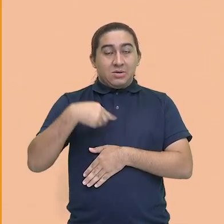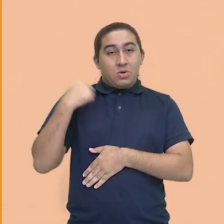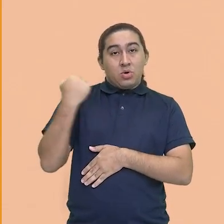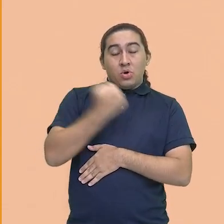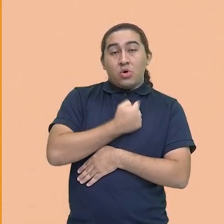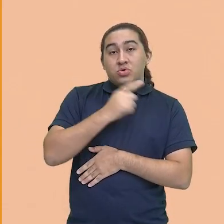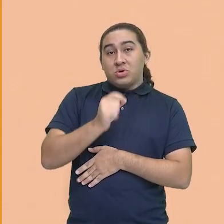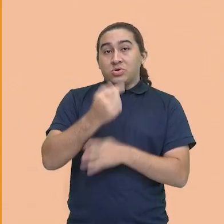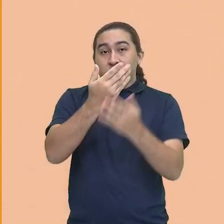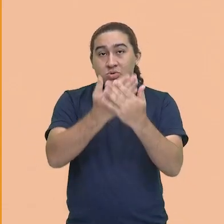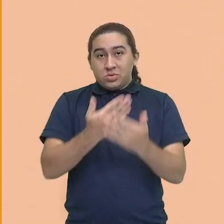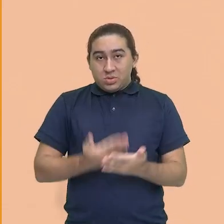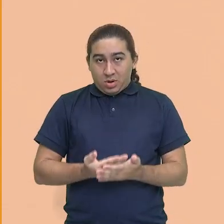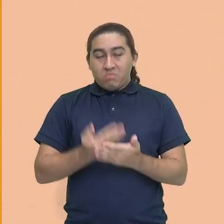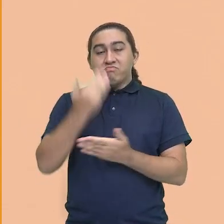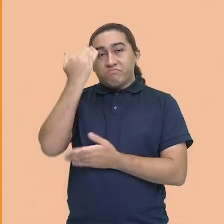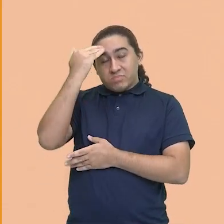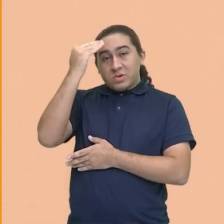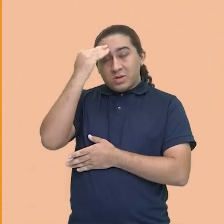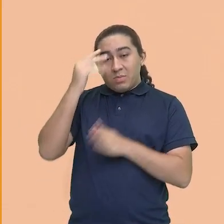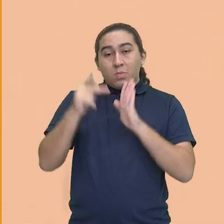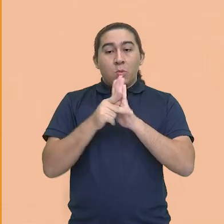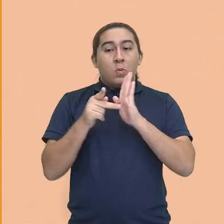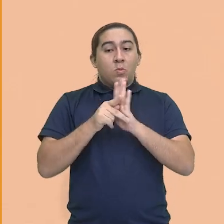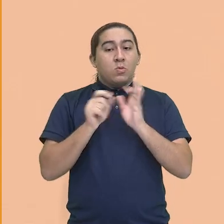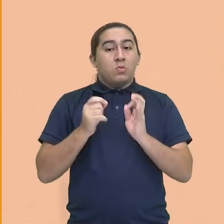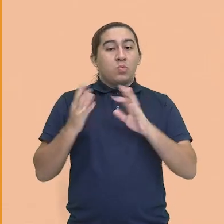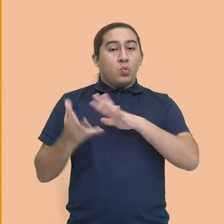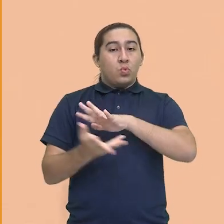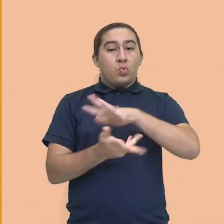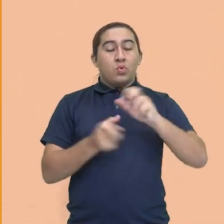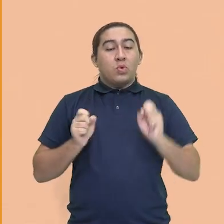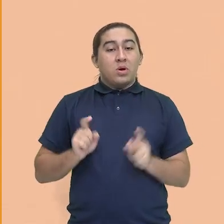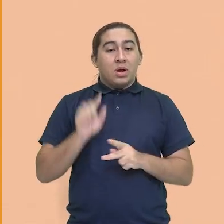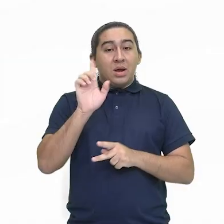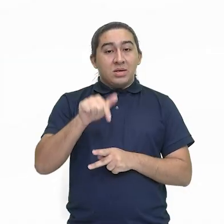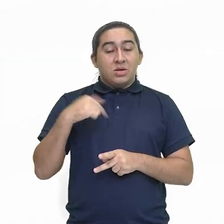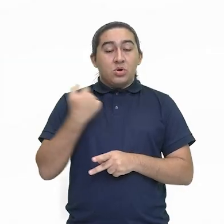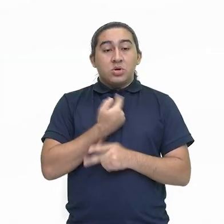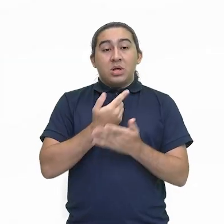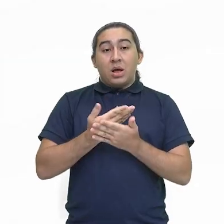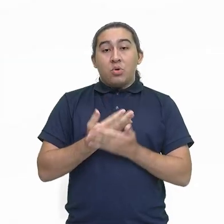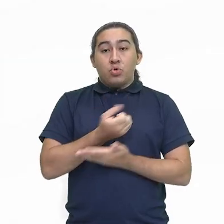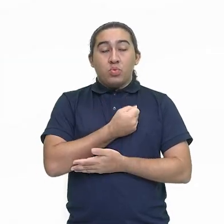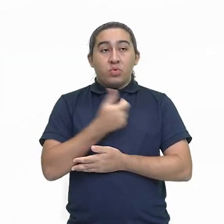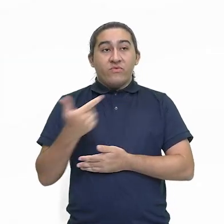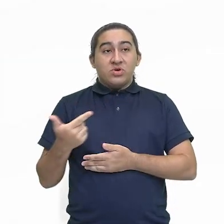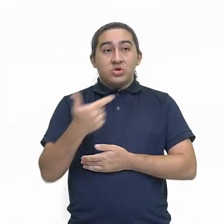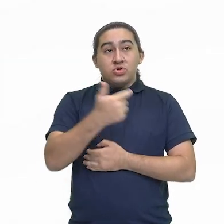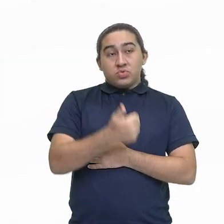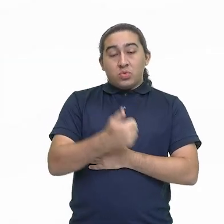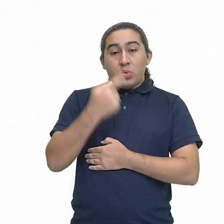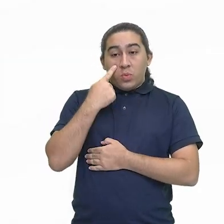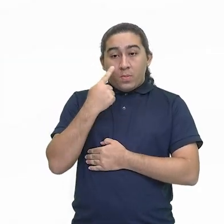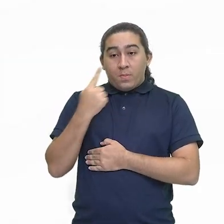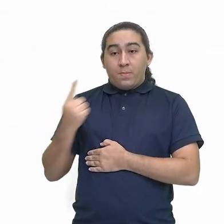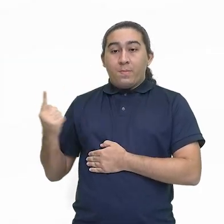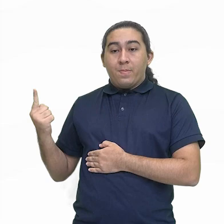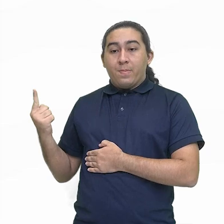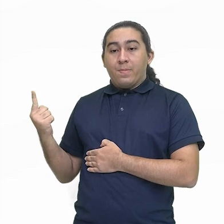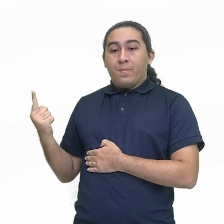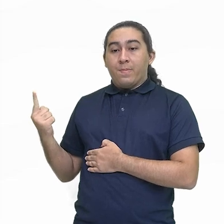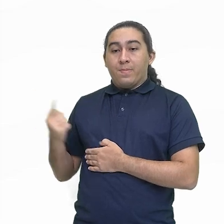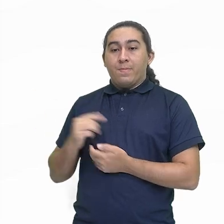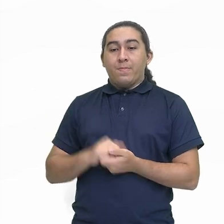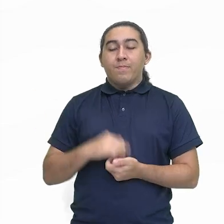percurso de aulas, de entendimentos sobre o mundo, beleza? Essa aqui é a nossa aula 21 para